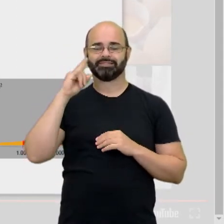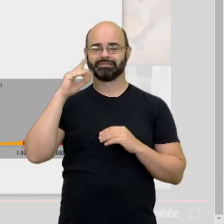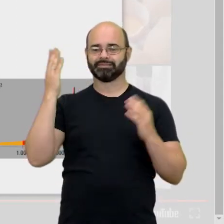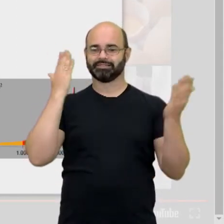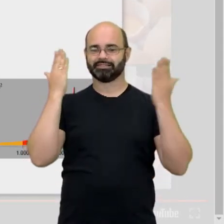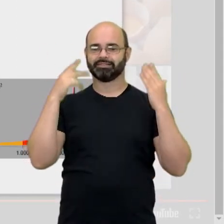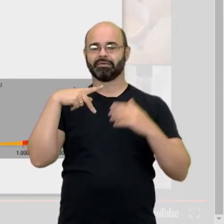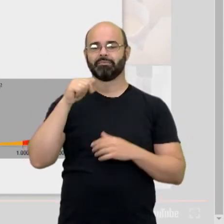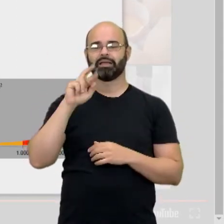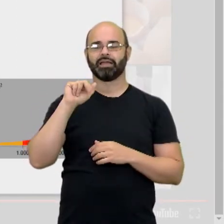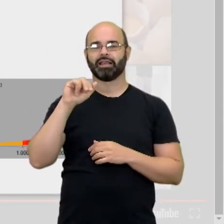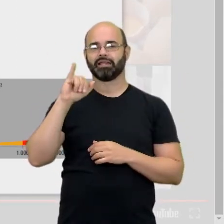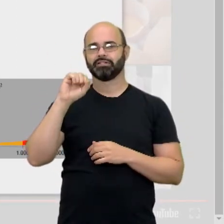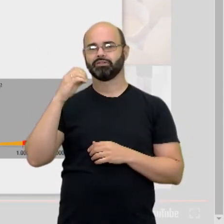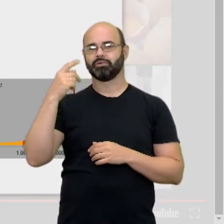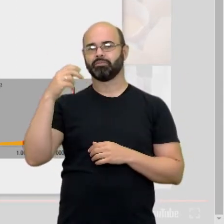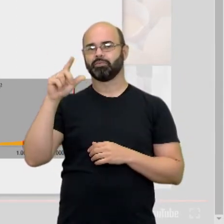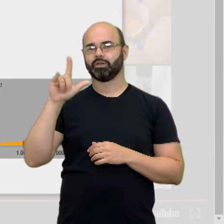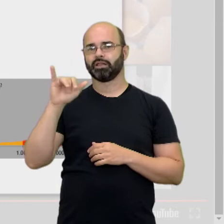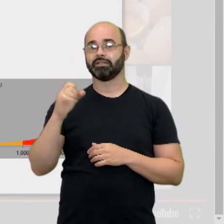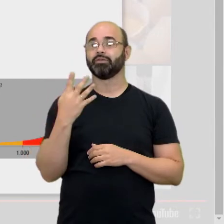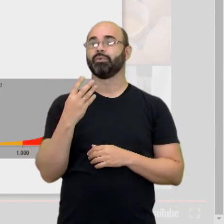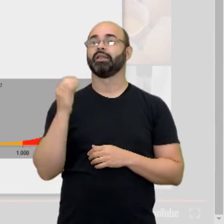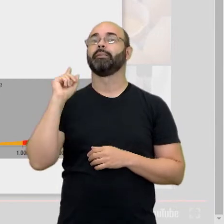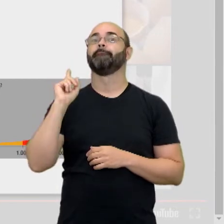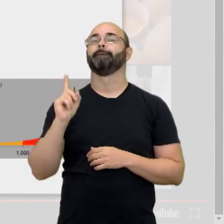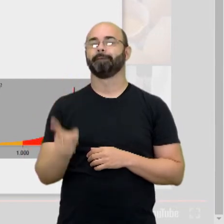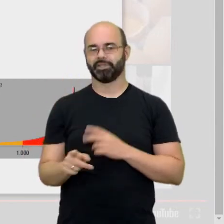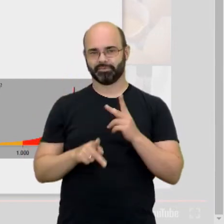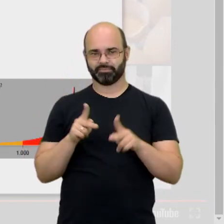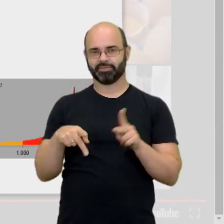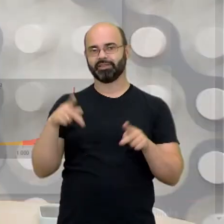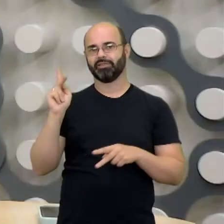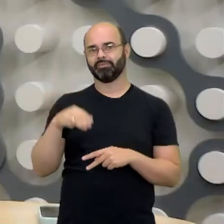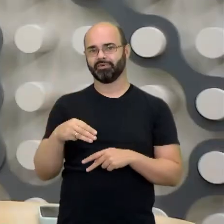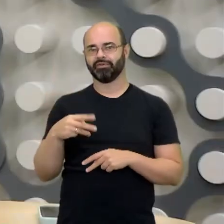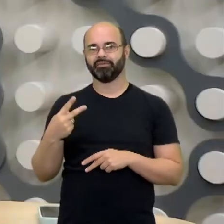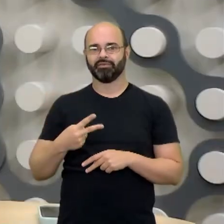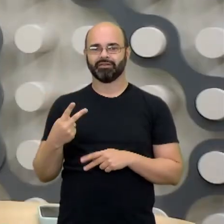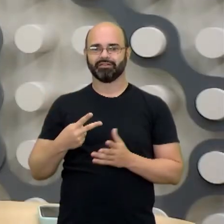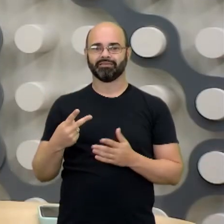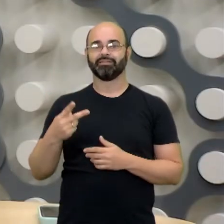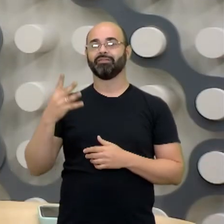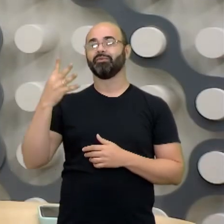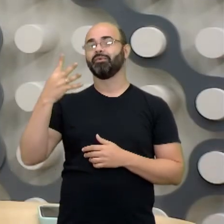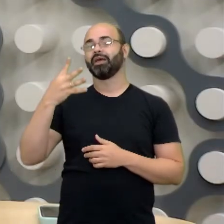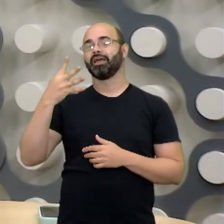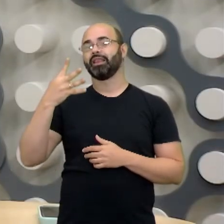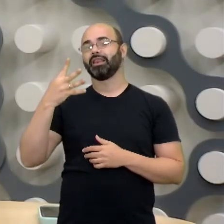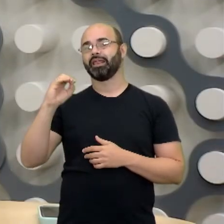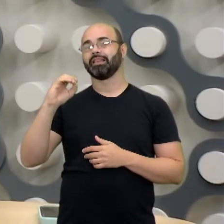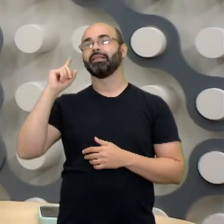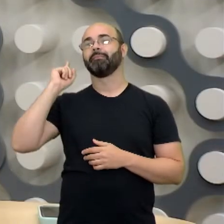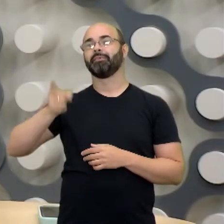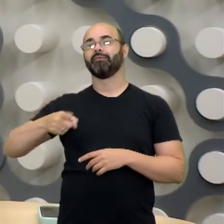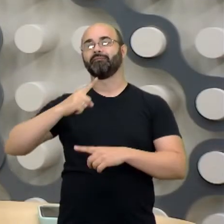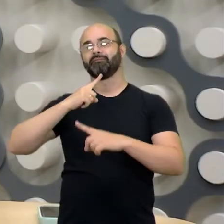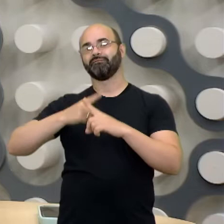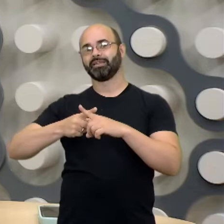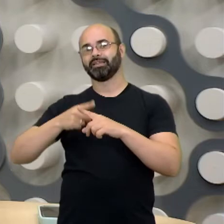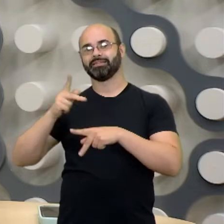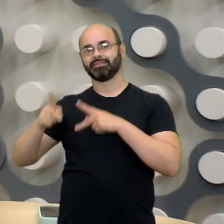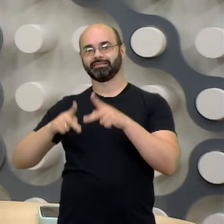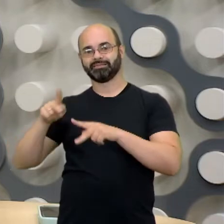tem 40 mil habitantes por quilômetro quadrado, então nós temos aí 40 mil vezes de densidade demográfica